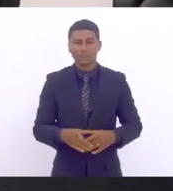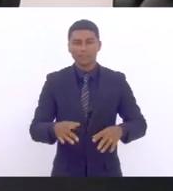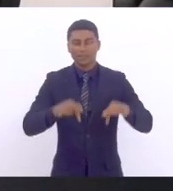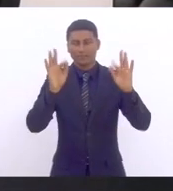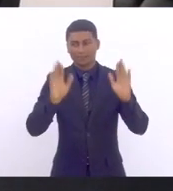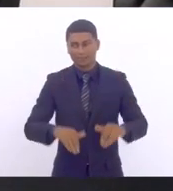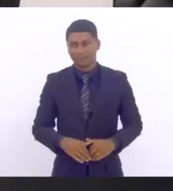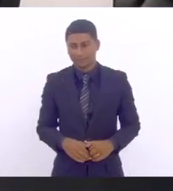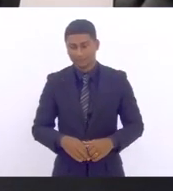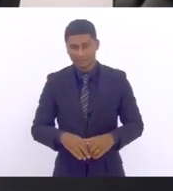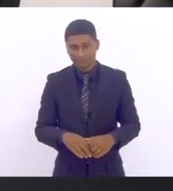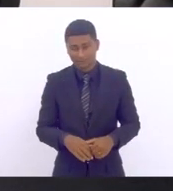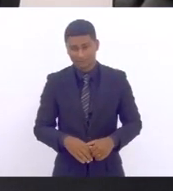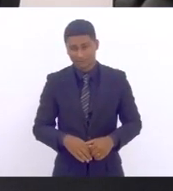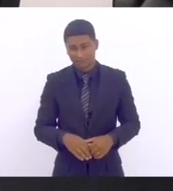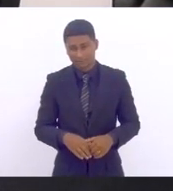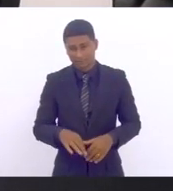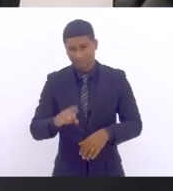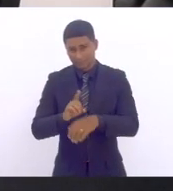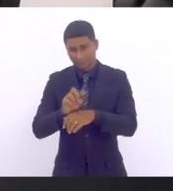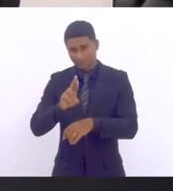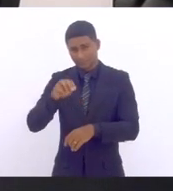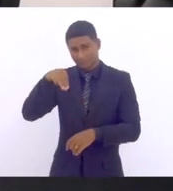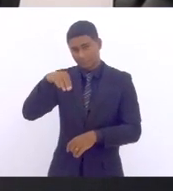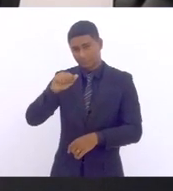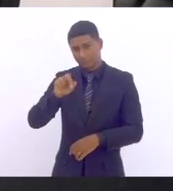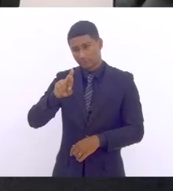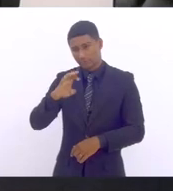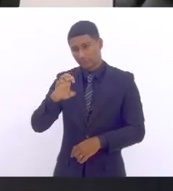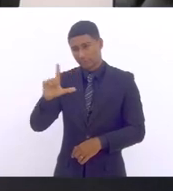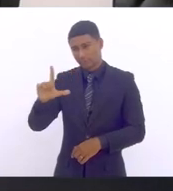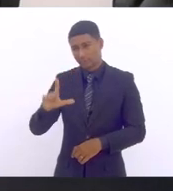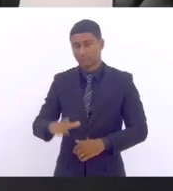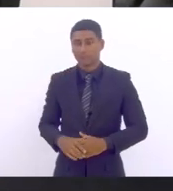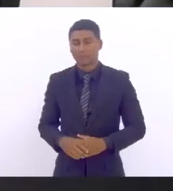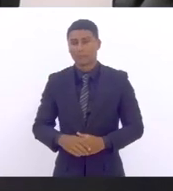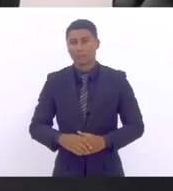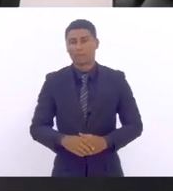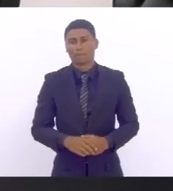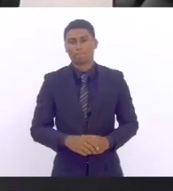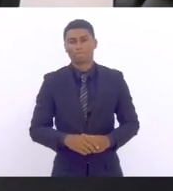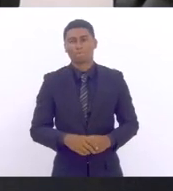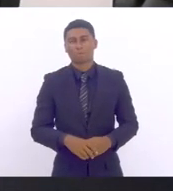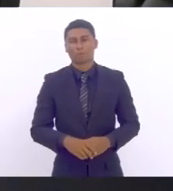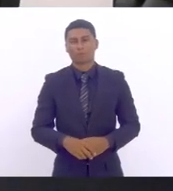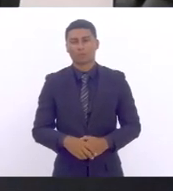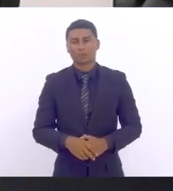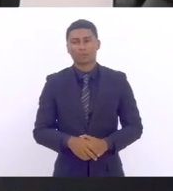Doutor Marcel, advogado da torcida Fúria Botafogo.